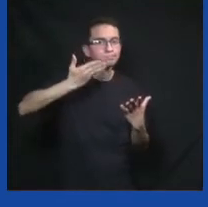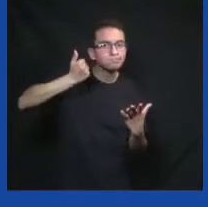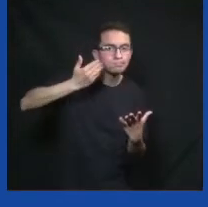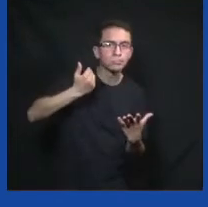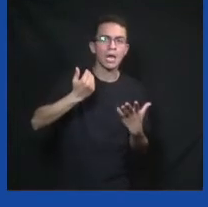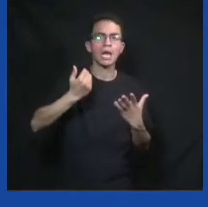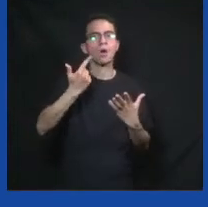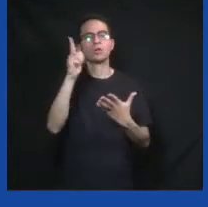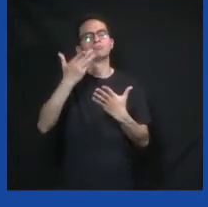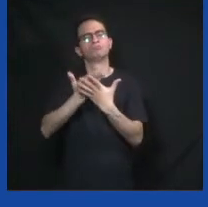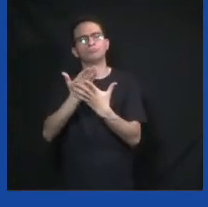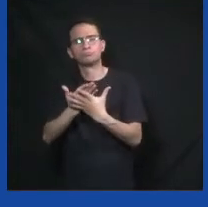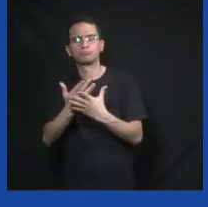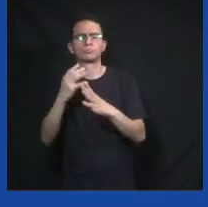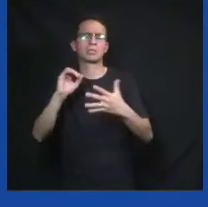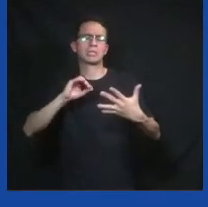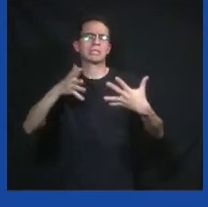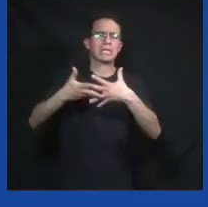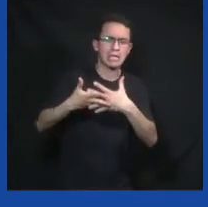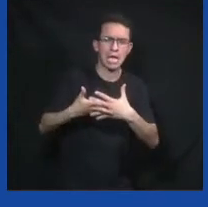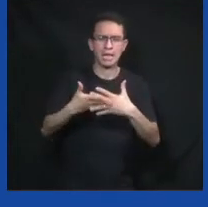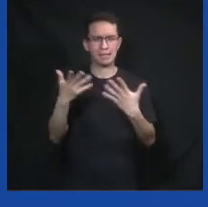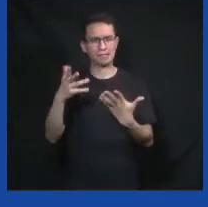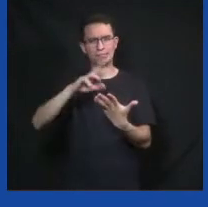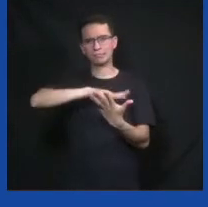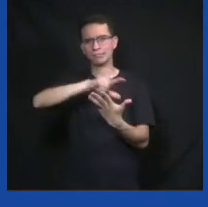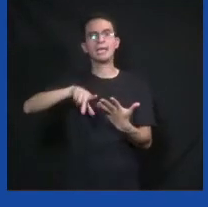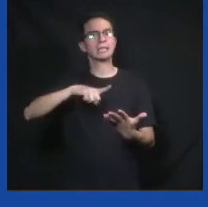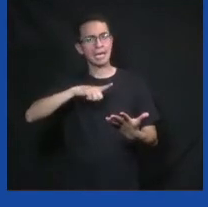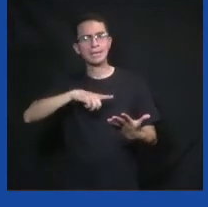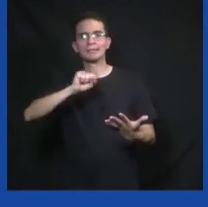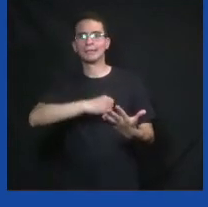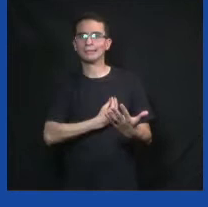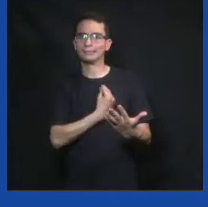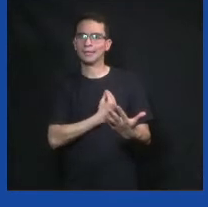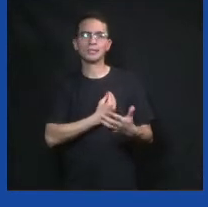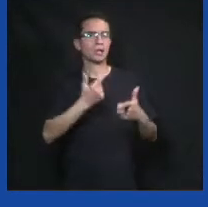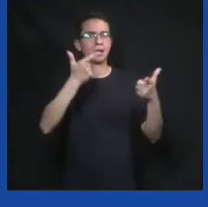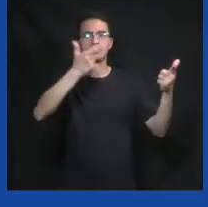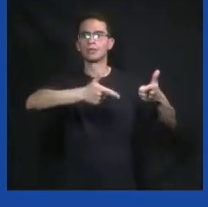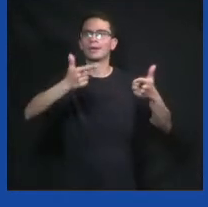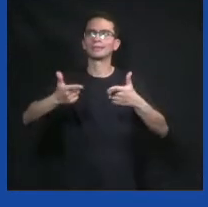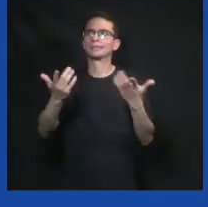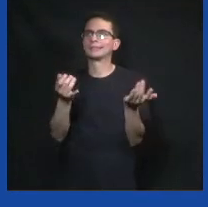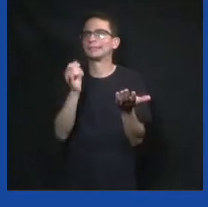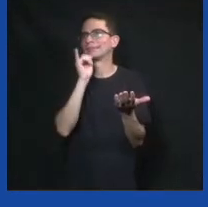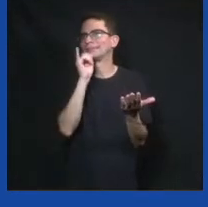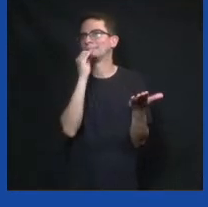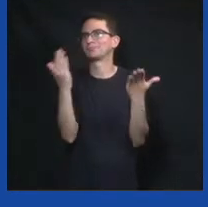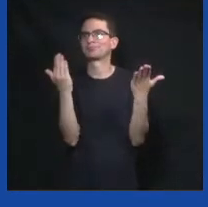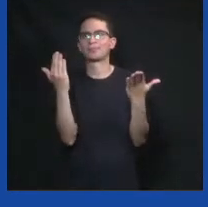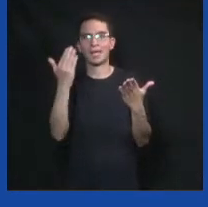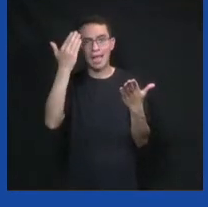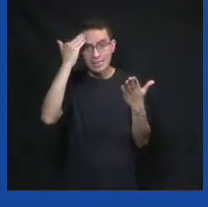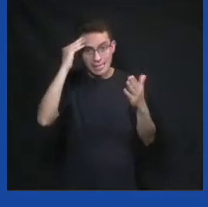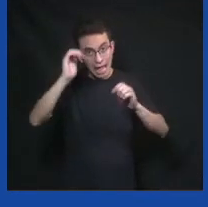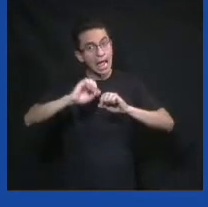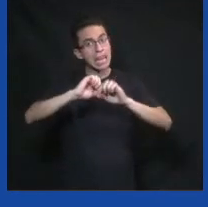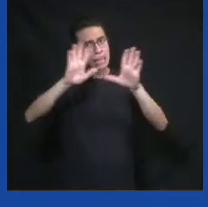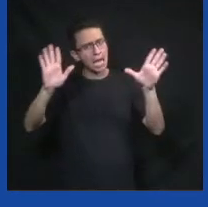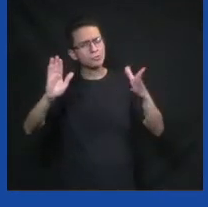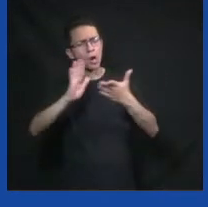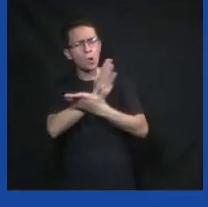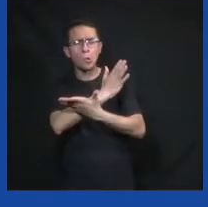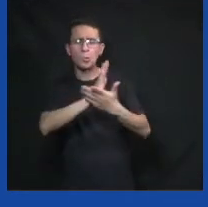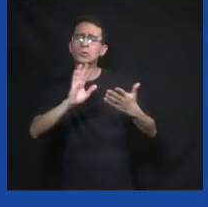uma discussão. Acho que existe alguns lugares em que isso pode ser bem compreendido. Acho que o trabalho do professor